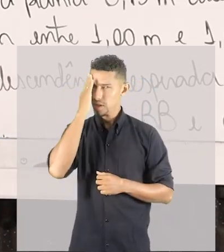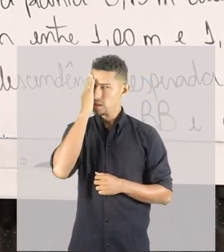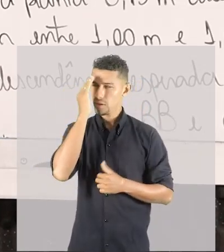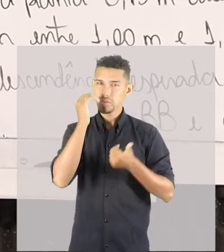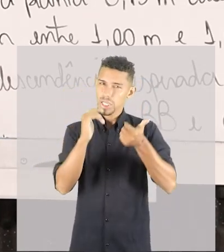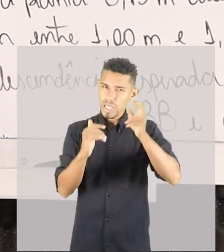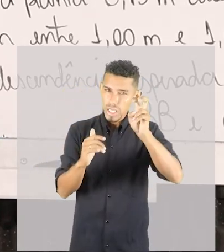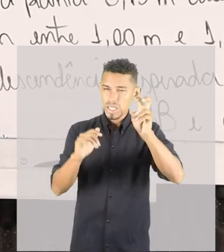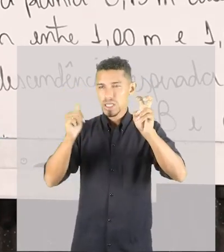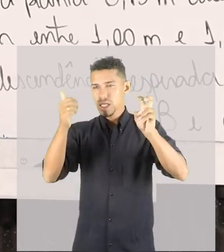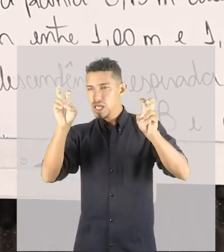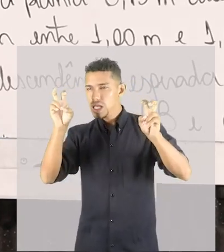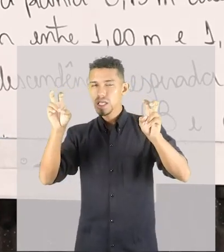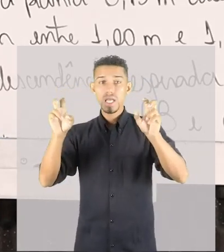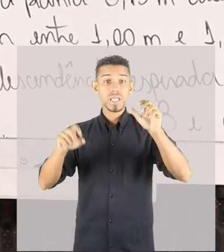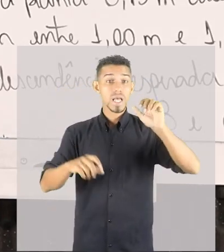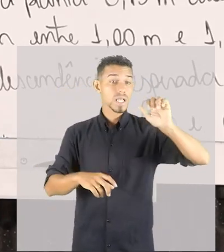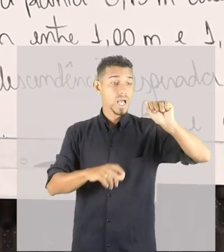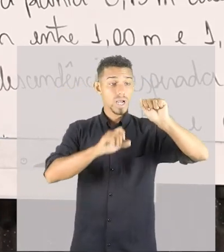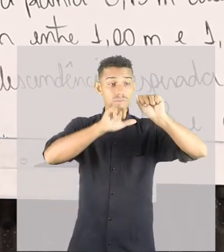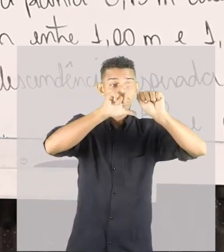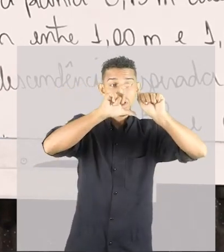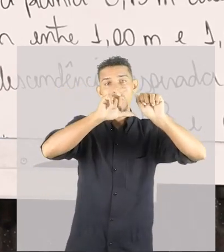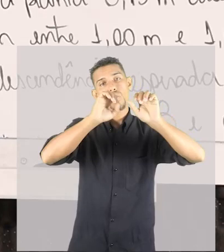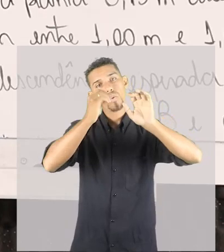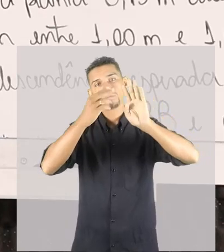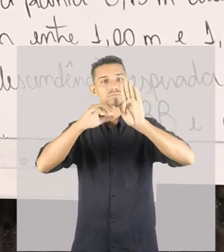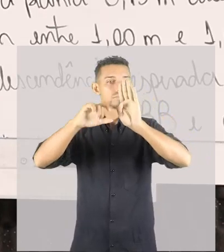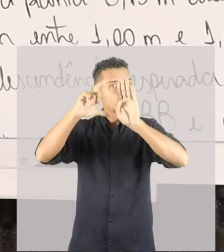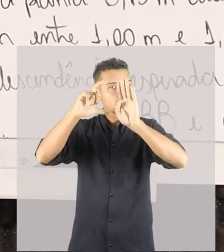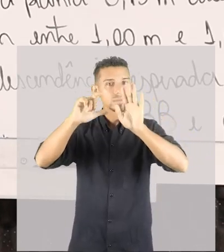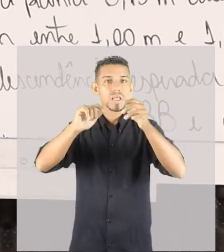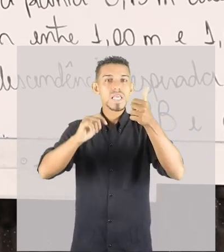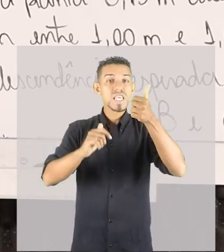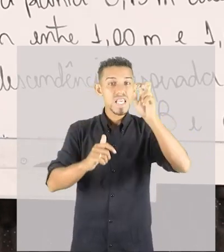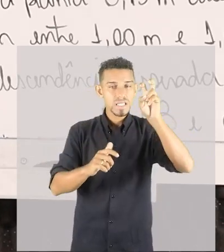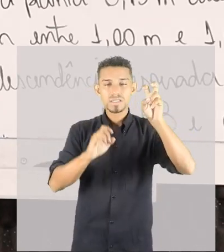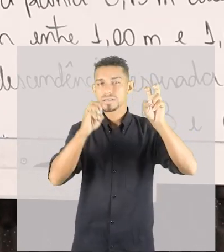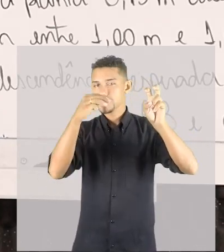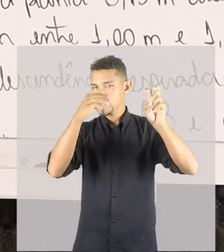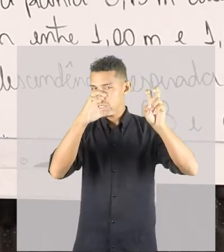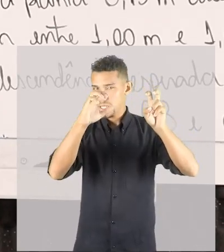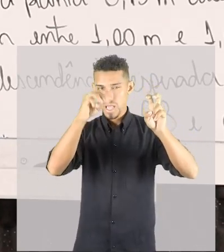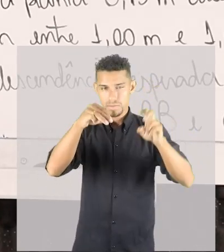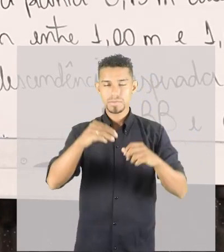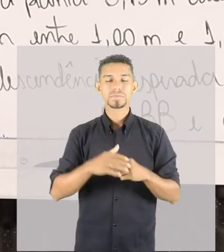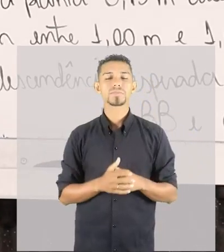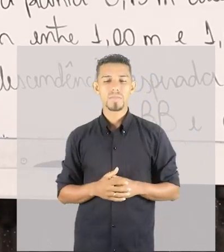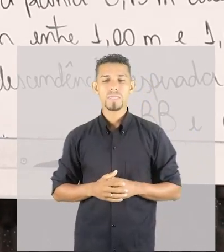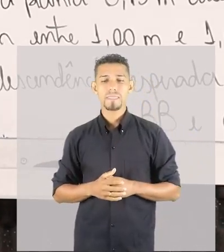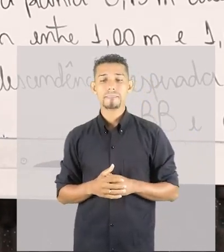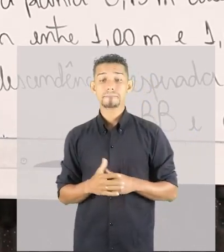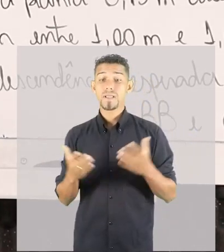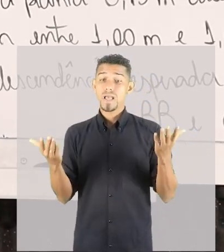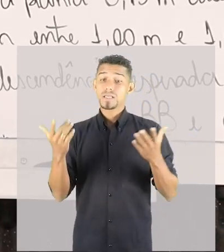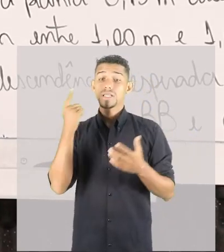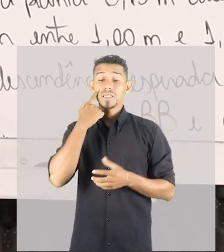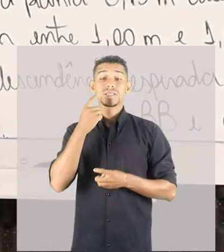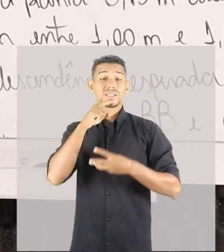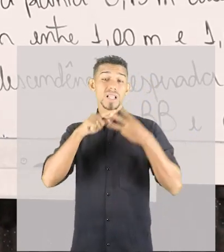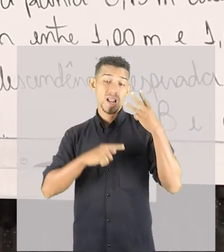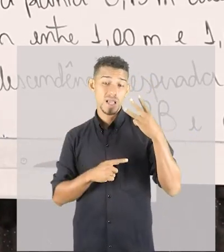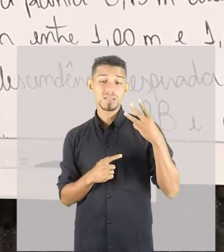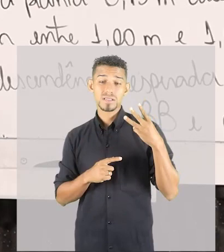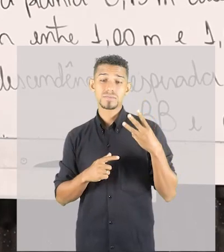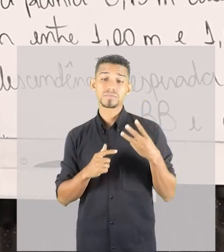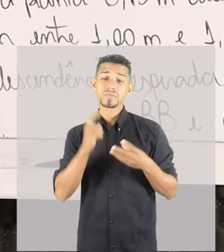certo? Cada alelo dominante aí acresceu 15 centímetros pra gente. Nessa condição, a gente tem 3 alelos dominantes.